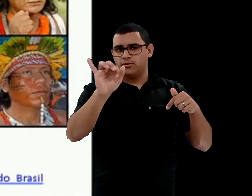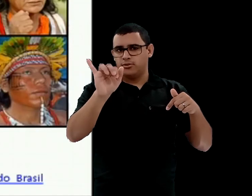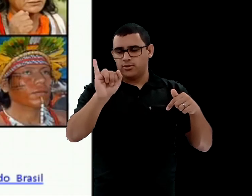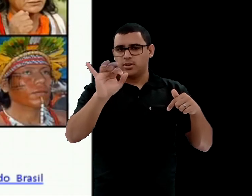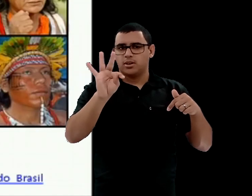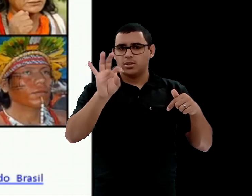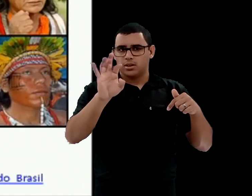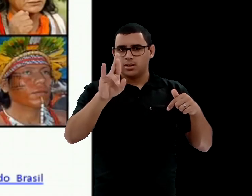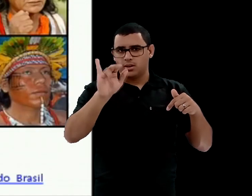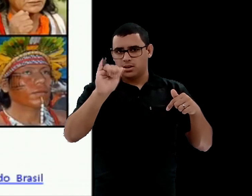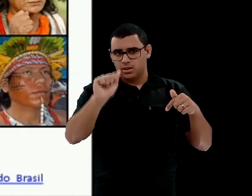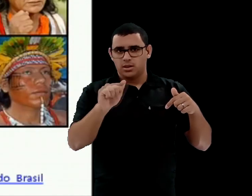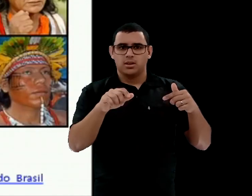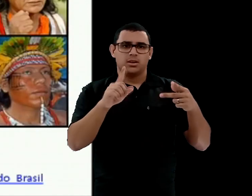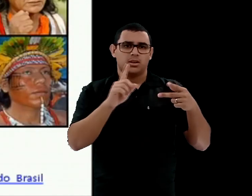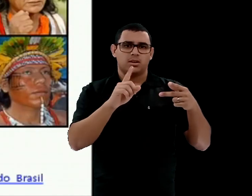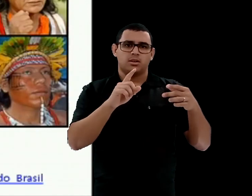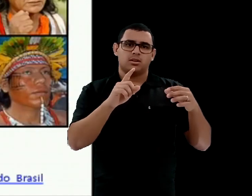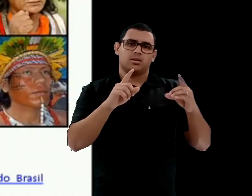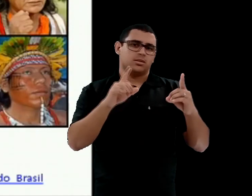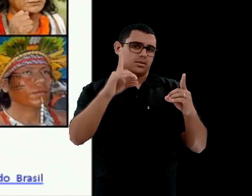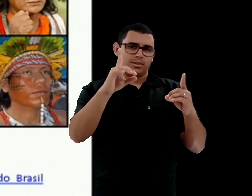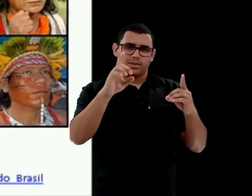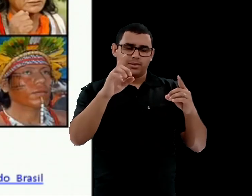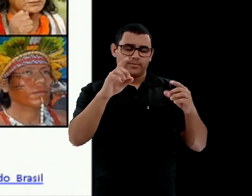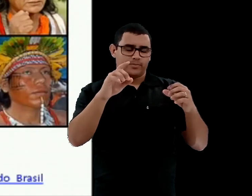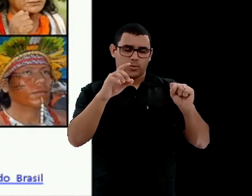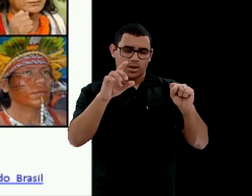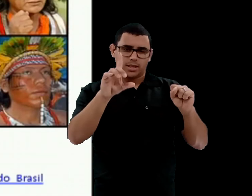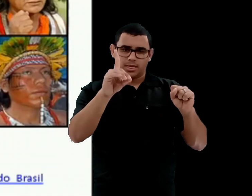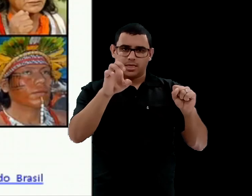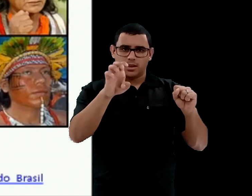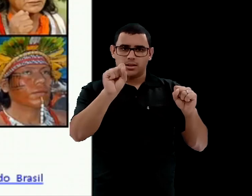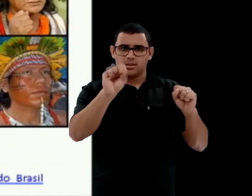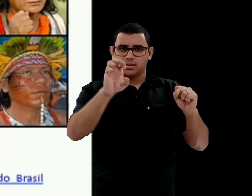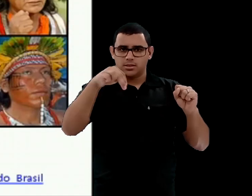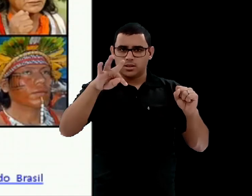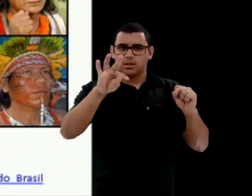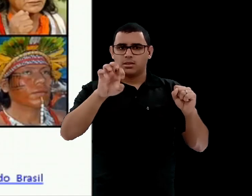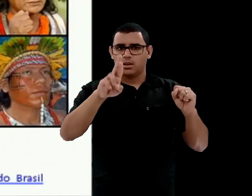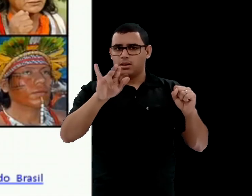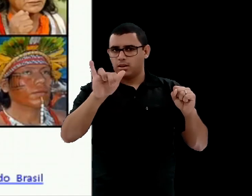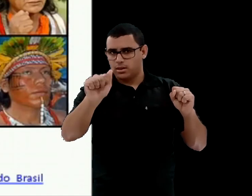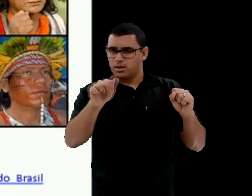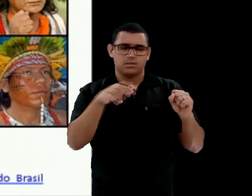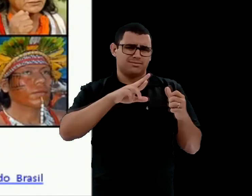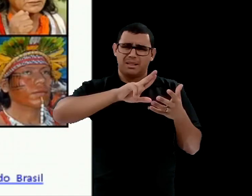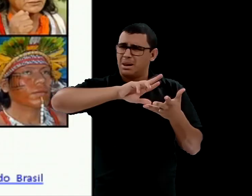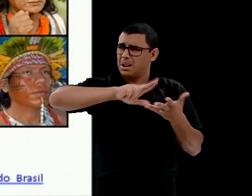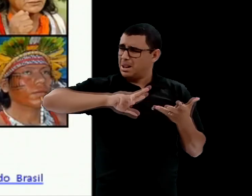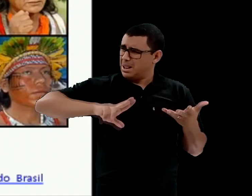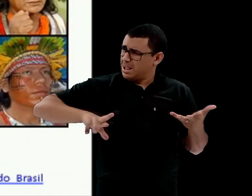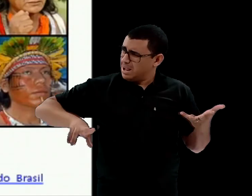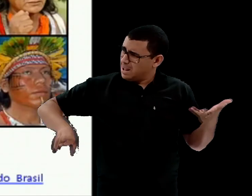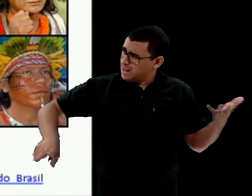e sofriam também com as desinterias damebianas, gripes e várias outras doenças. Os